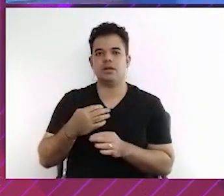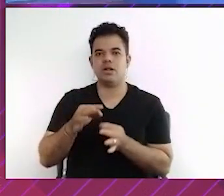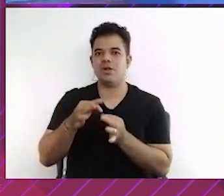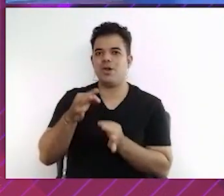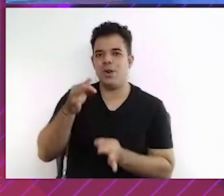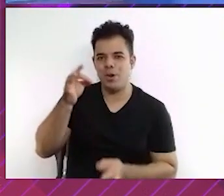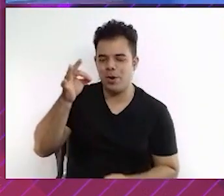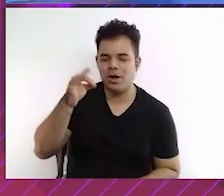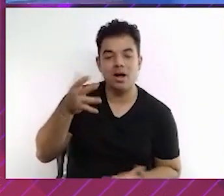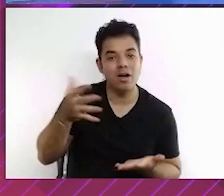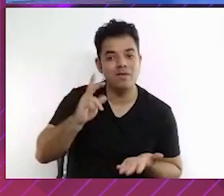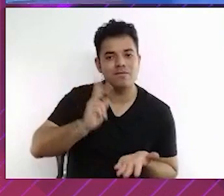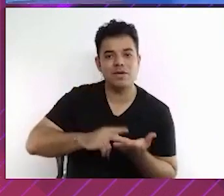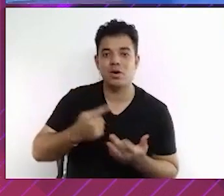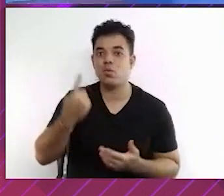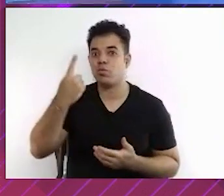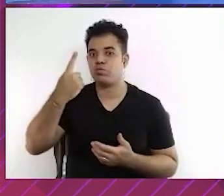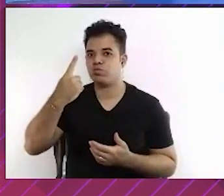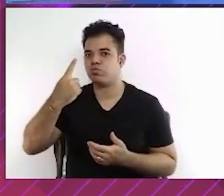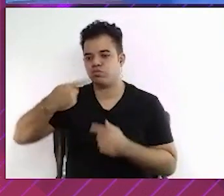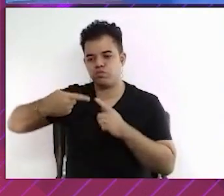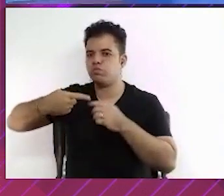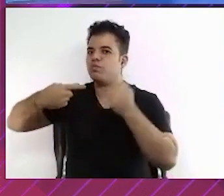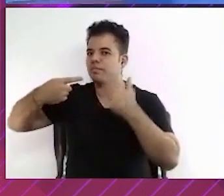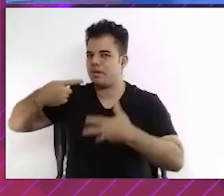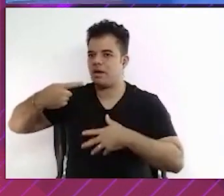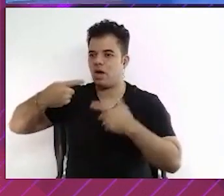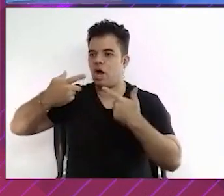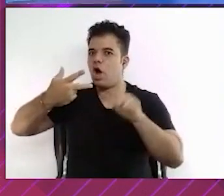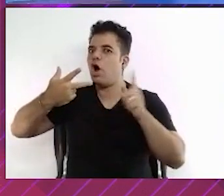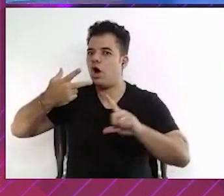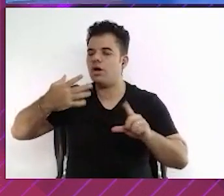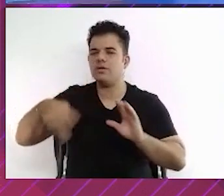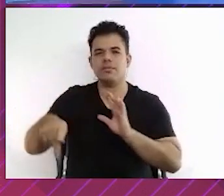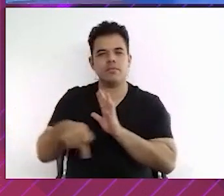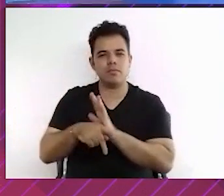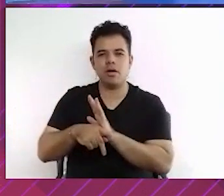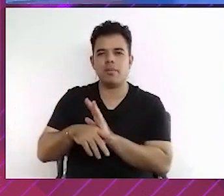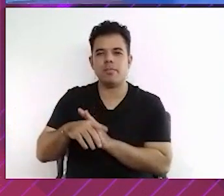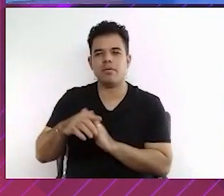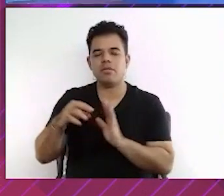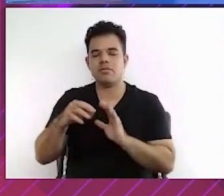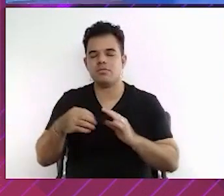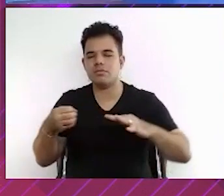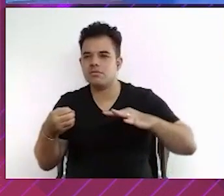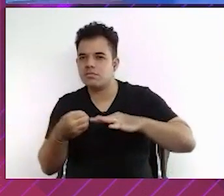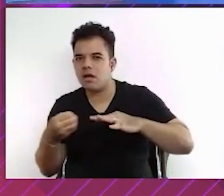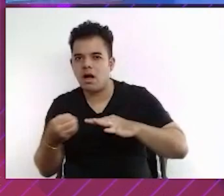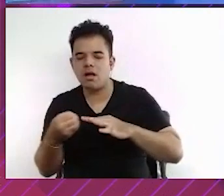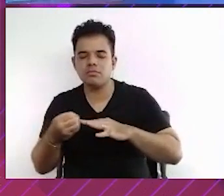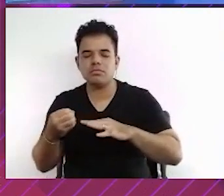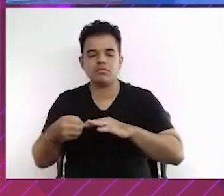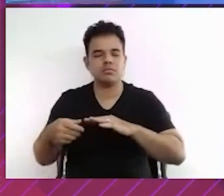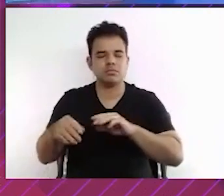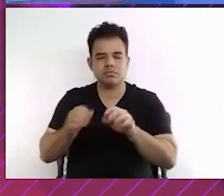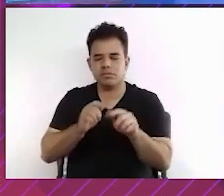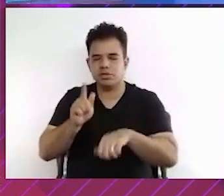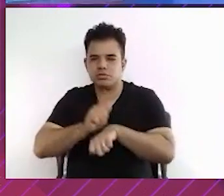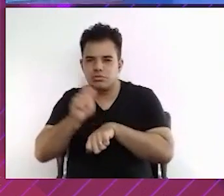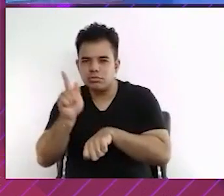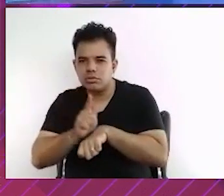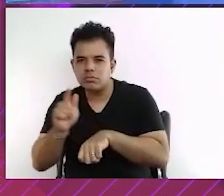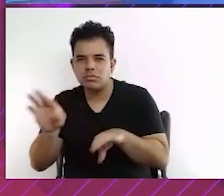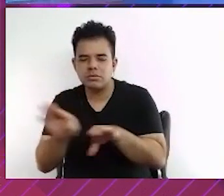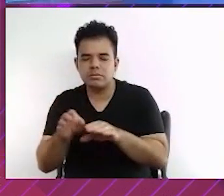vou falar de uma parte. Ele envolve data lake e gestão de dados em tempo real, a gente tem vários